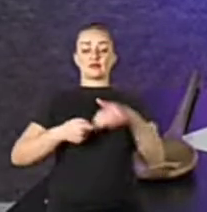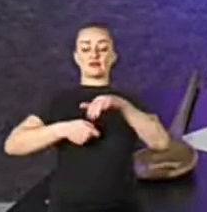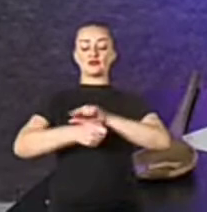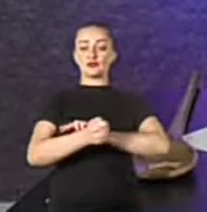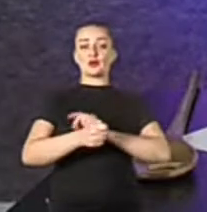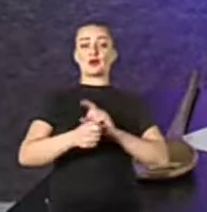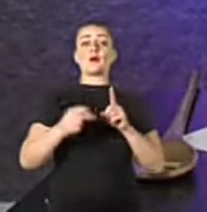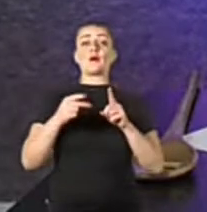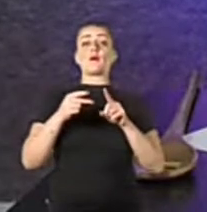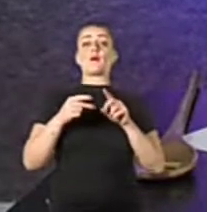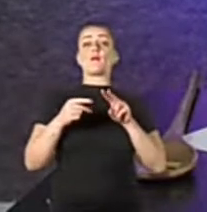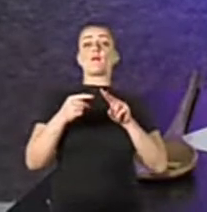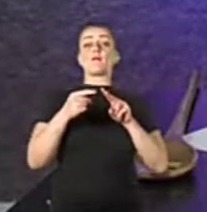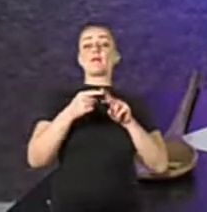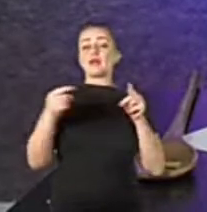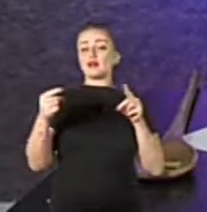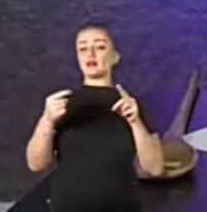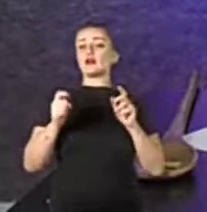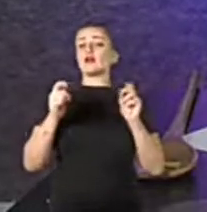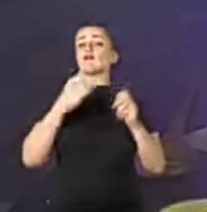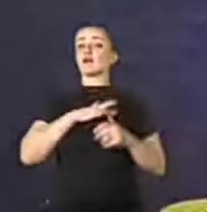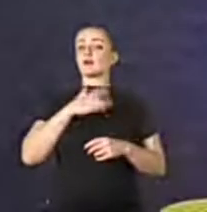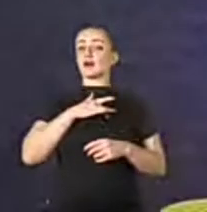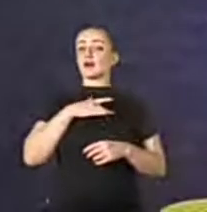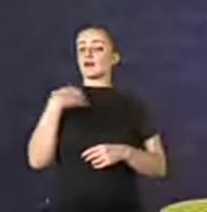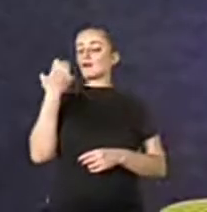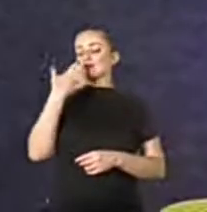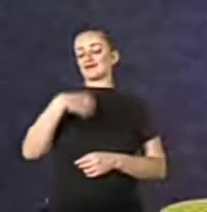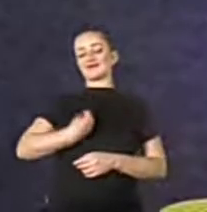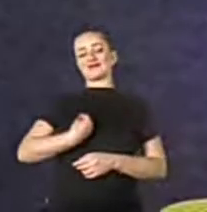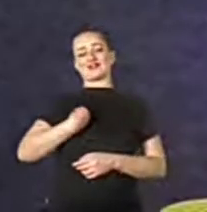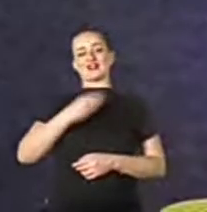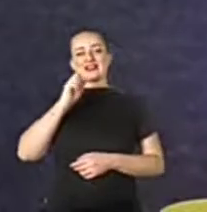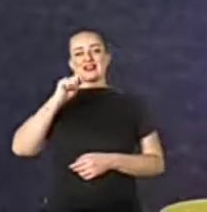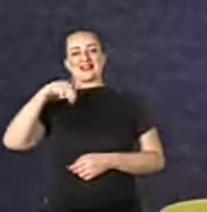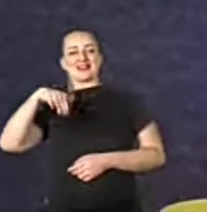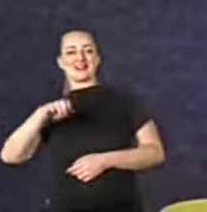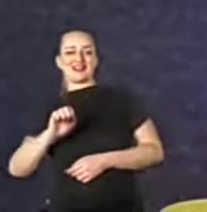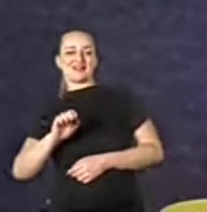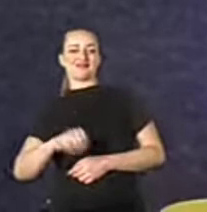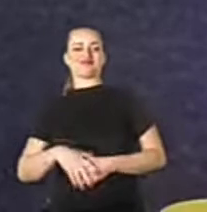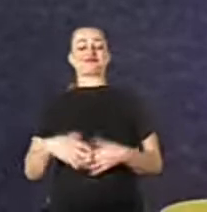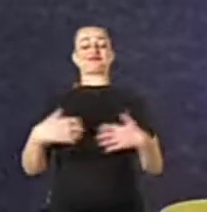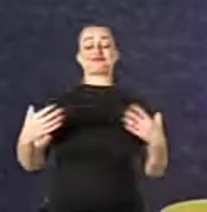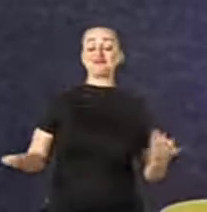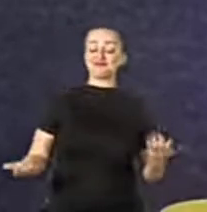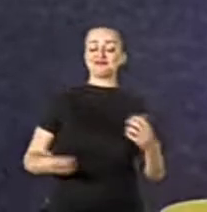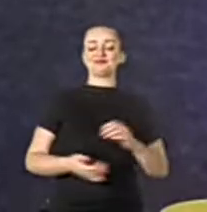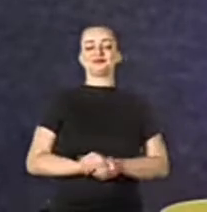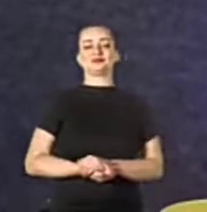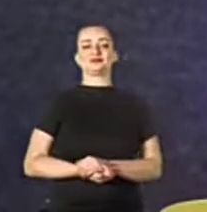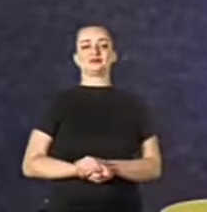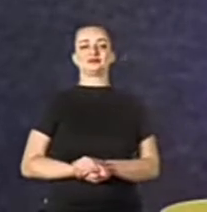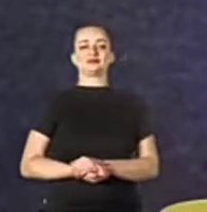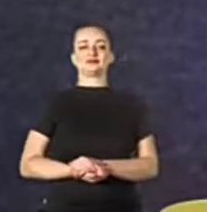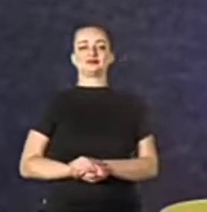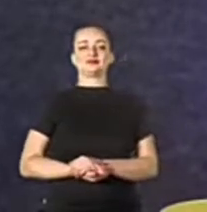cai que paixão paixão da minha vida Caíque oh Caíque que que é isso Caíque negócio seguinte